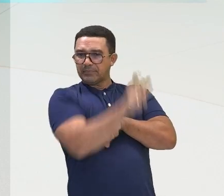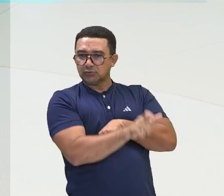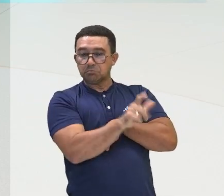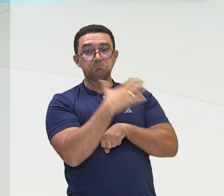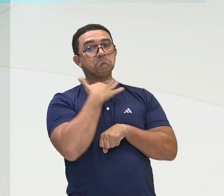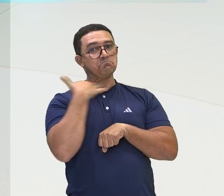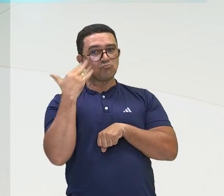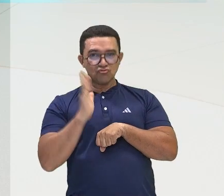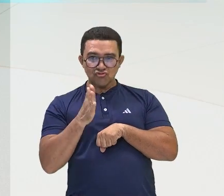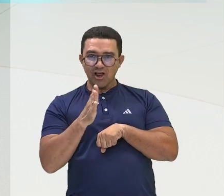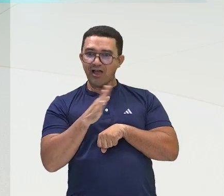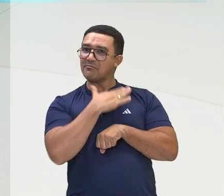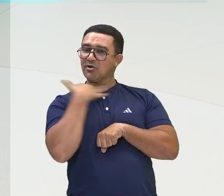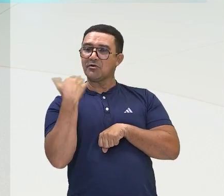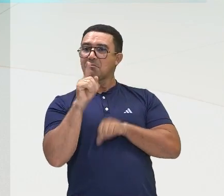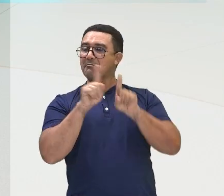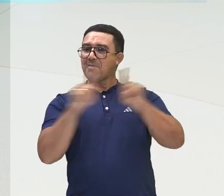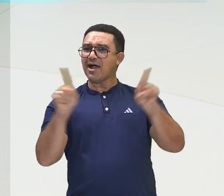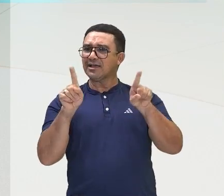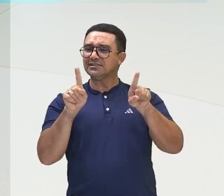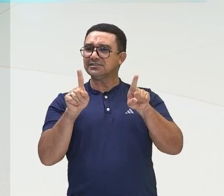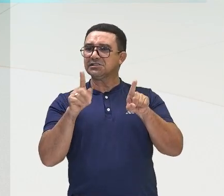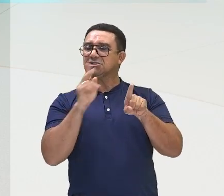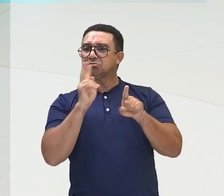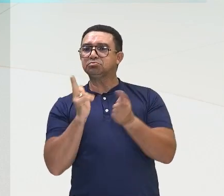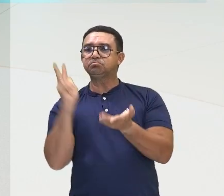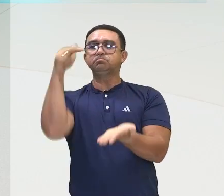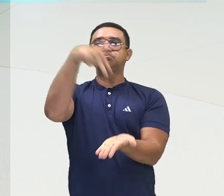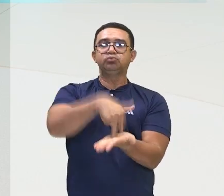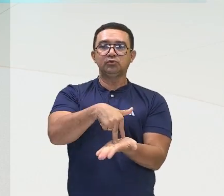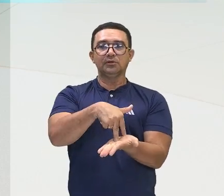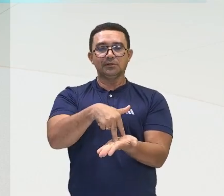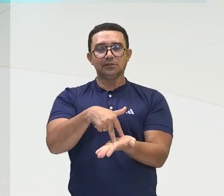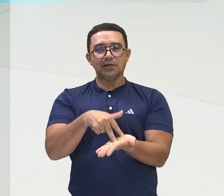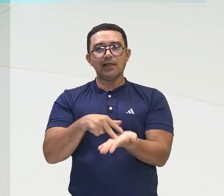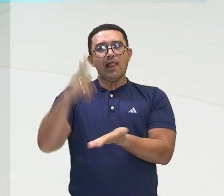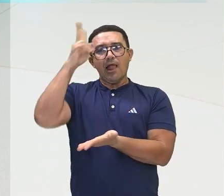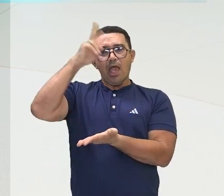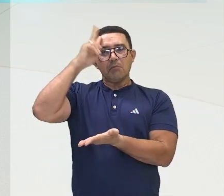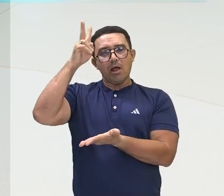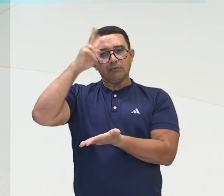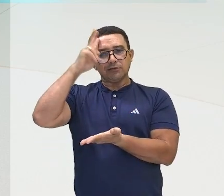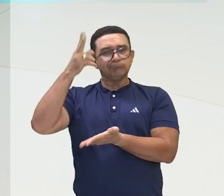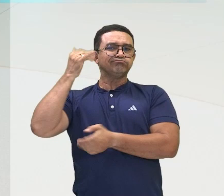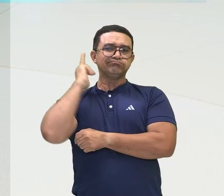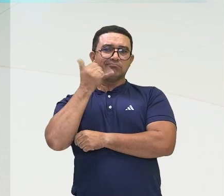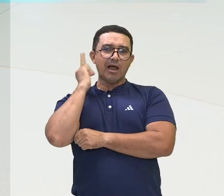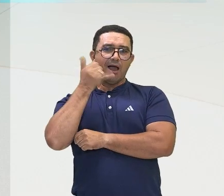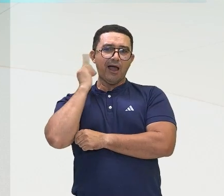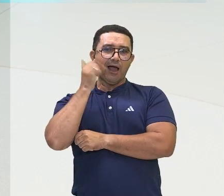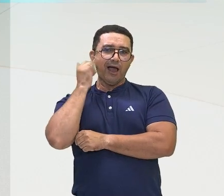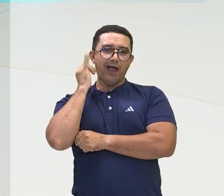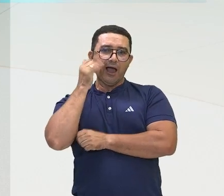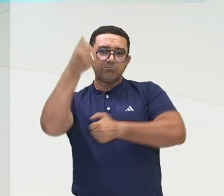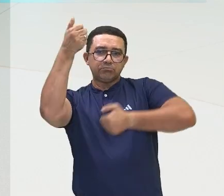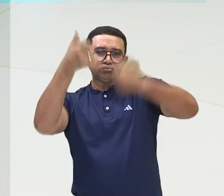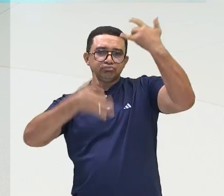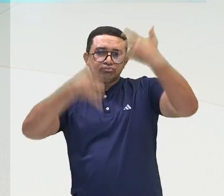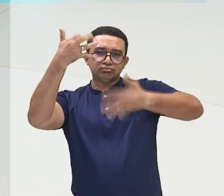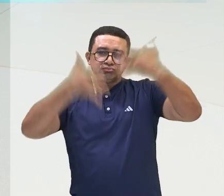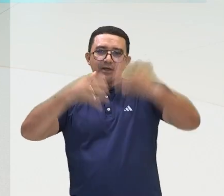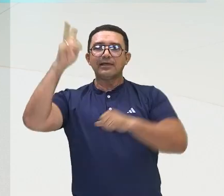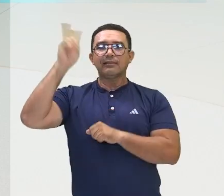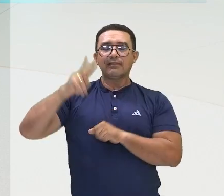e aí, digamos, ele ressuscita, coloca entre aspas, e a partir desse fato é que ele vai contar a história,